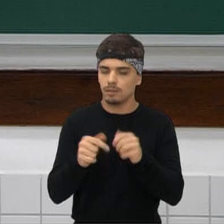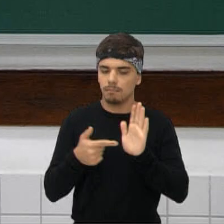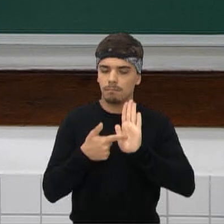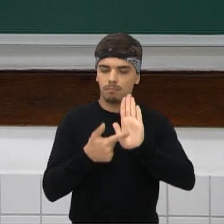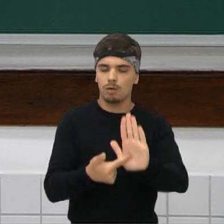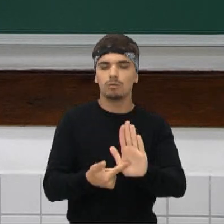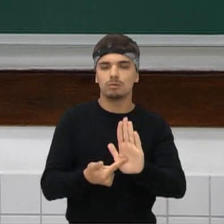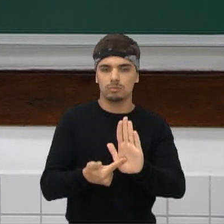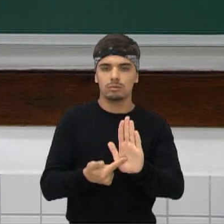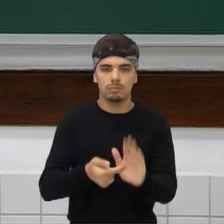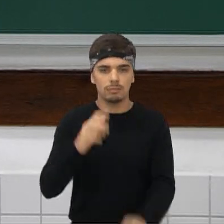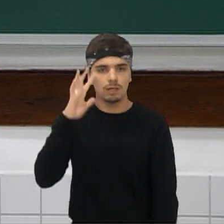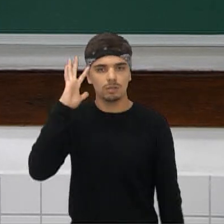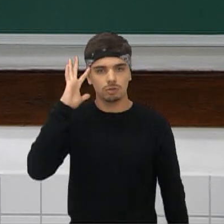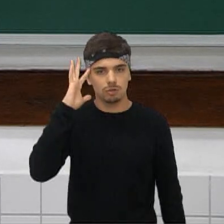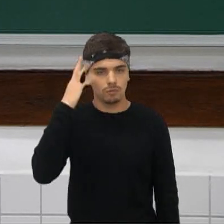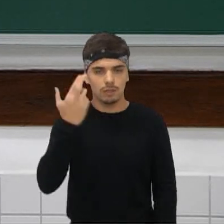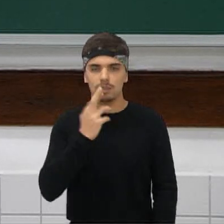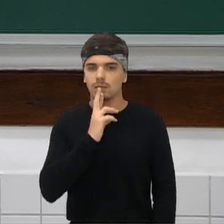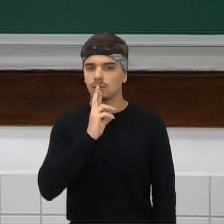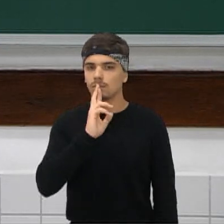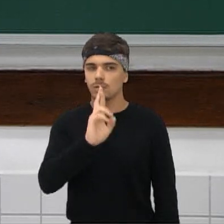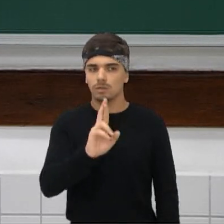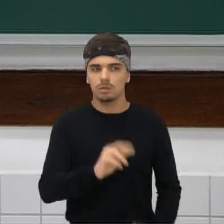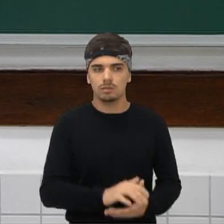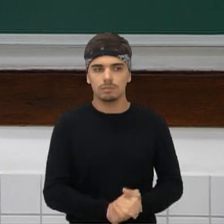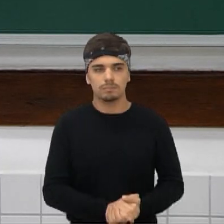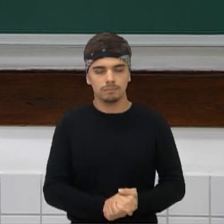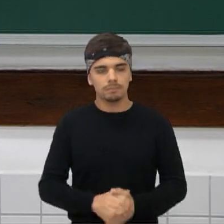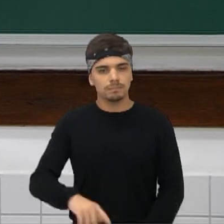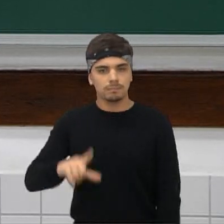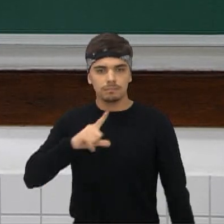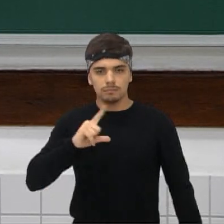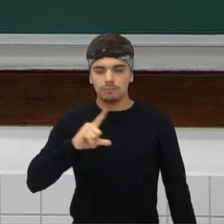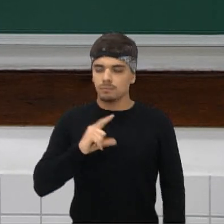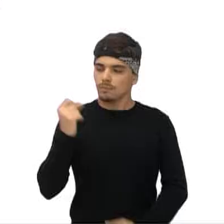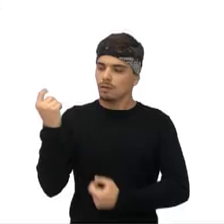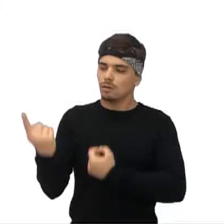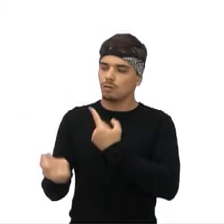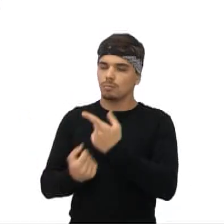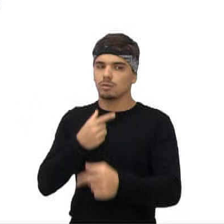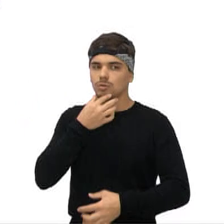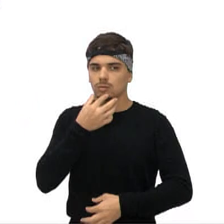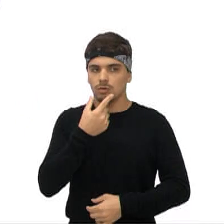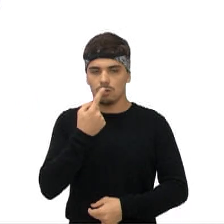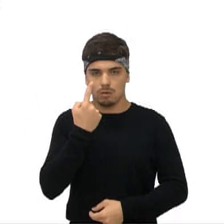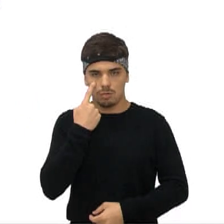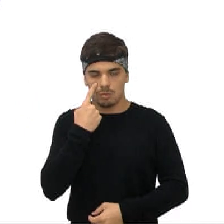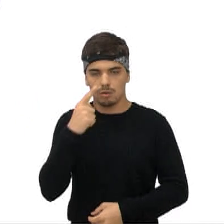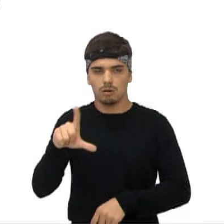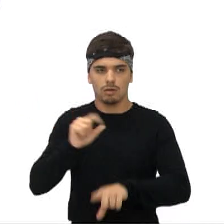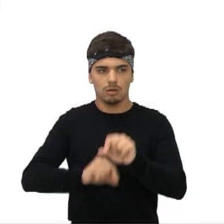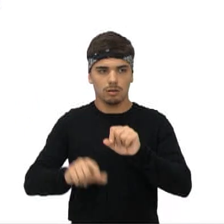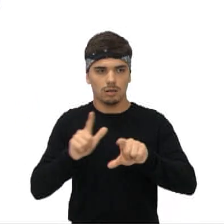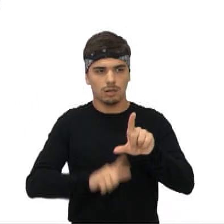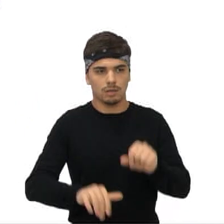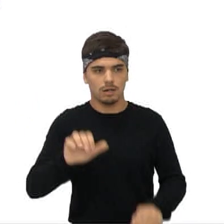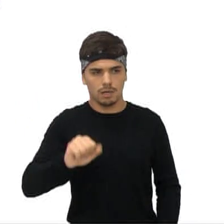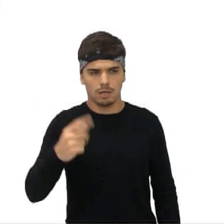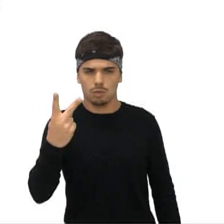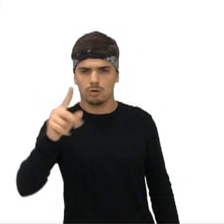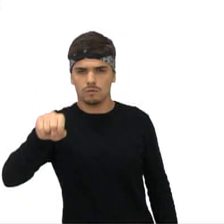demonstre a resolução e a resposta, tá? Eu tenho algumas opções aqui. Letra A é